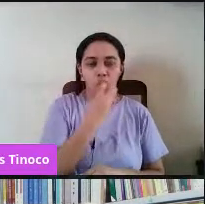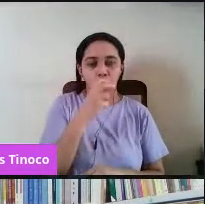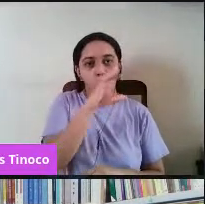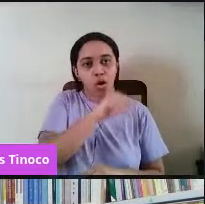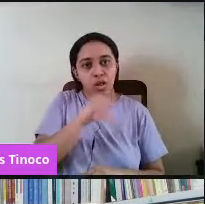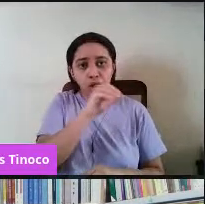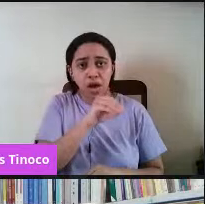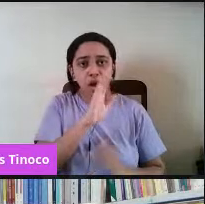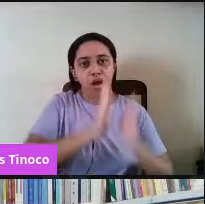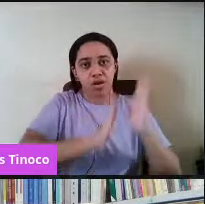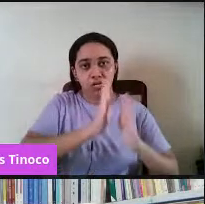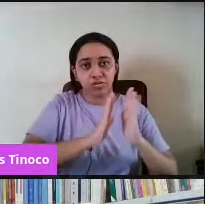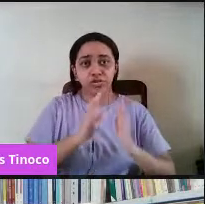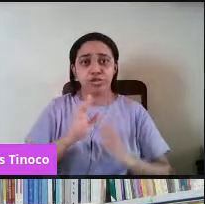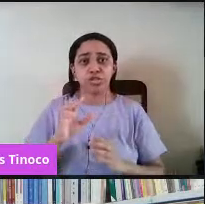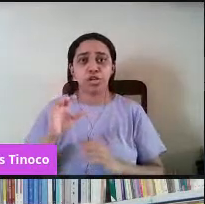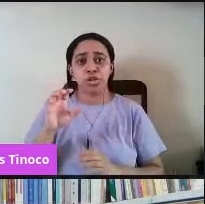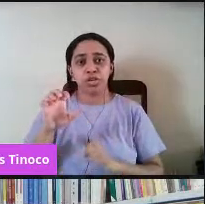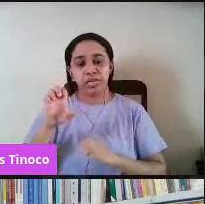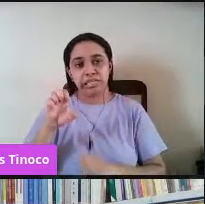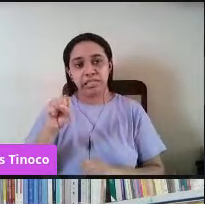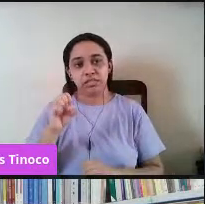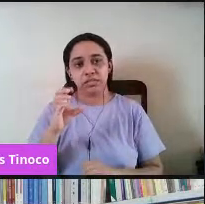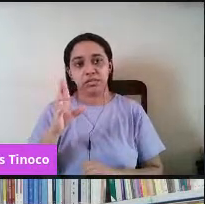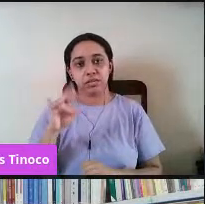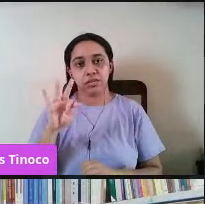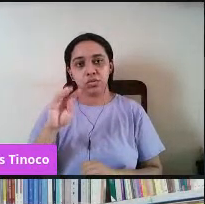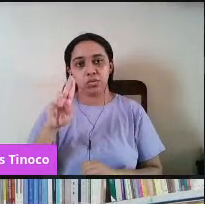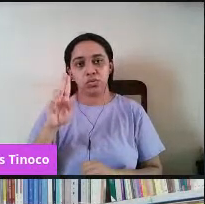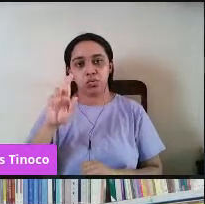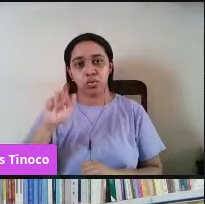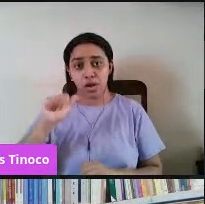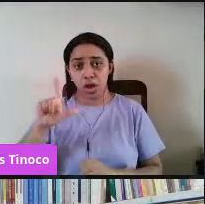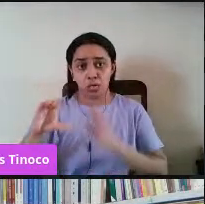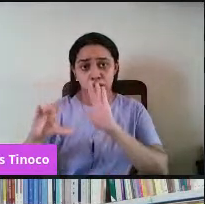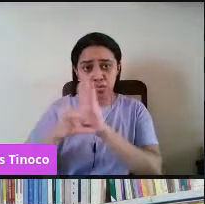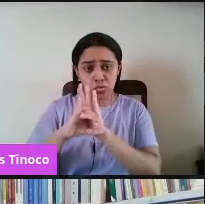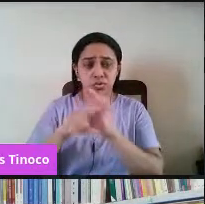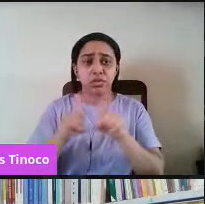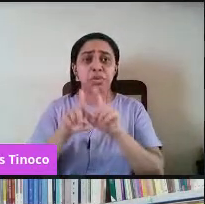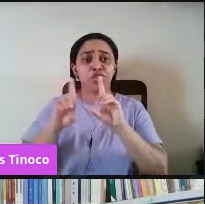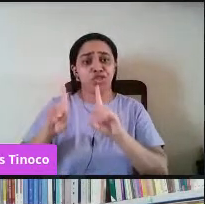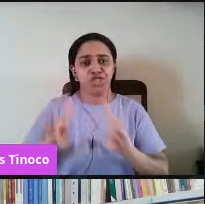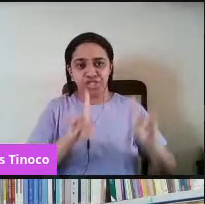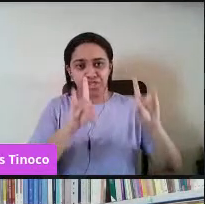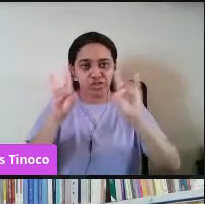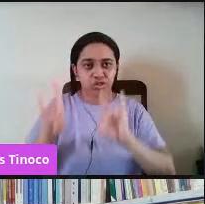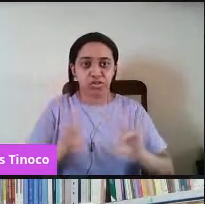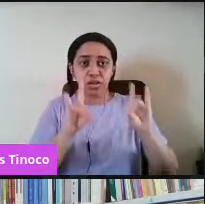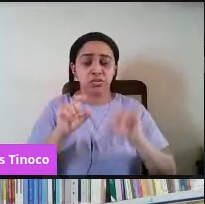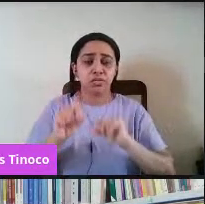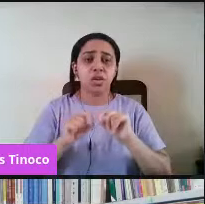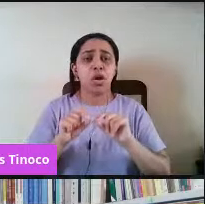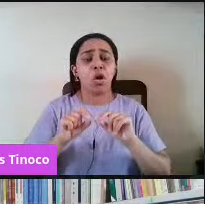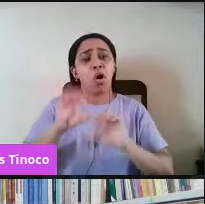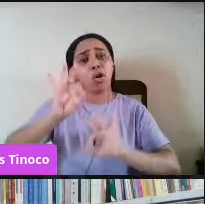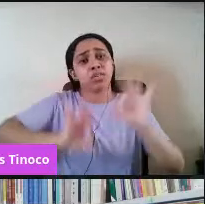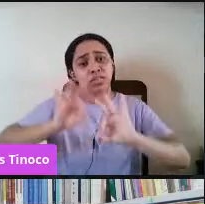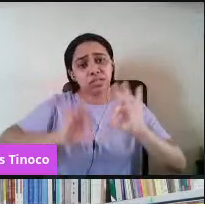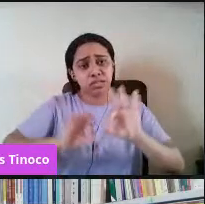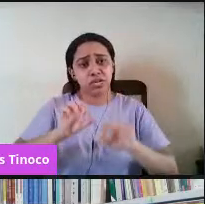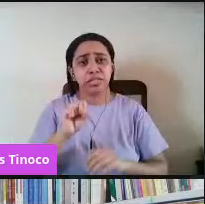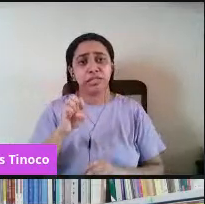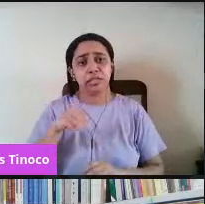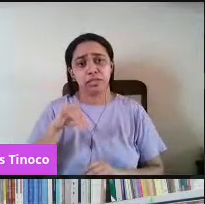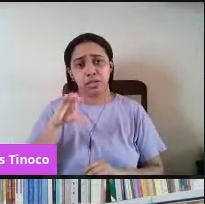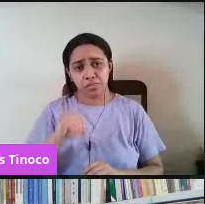icônico e digitais. Então, essas seriam as nossas modalidades, como a gente chama aqui, essas organizações semiomediológicas. E depois vem as formas